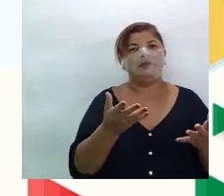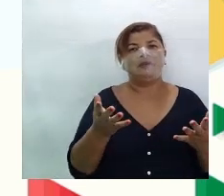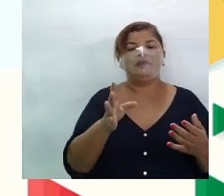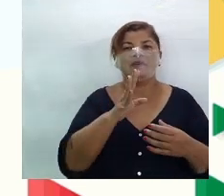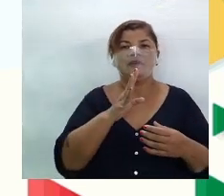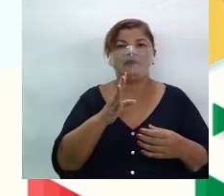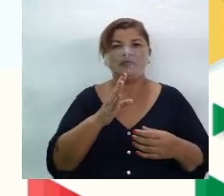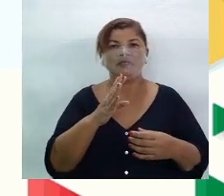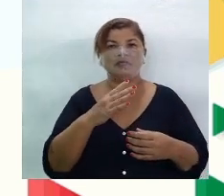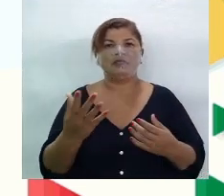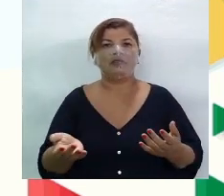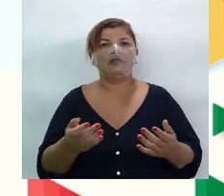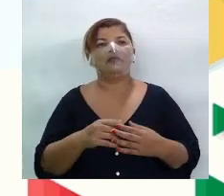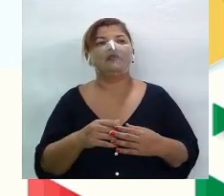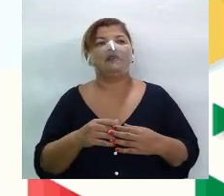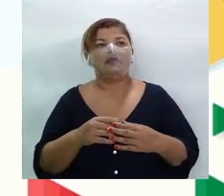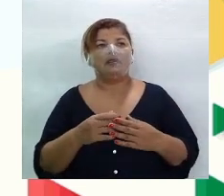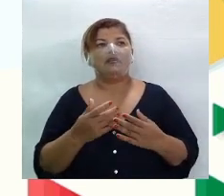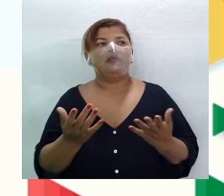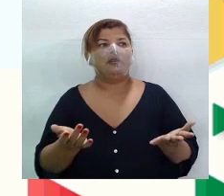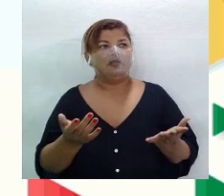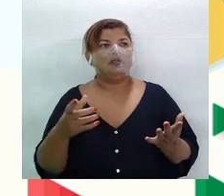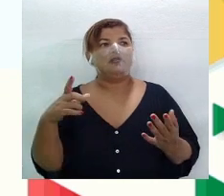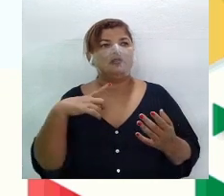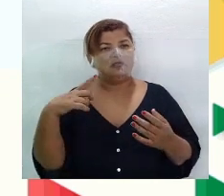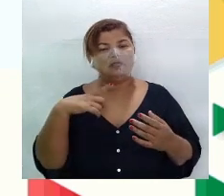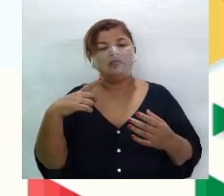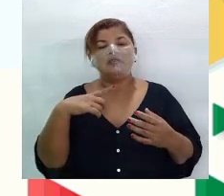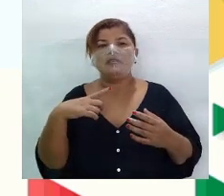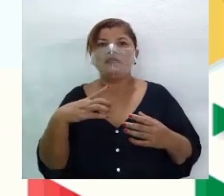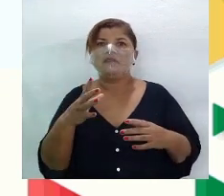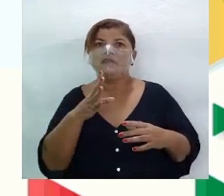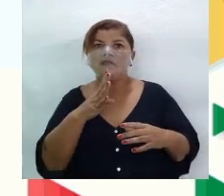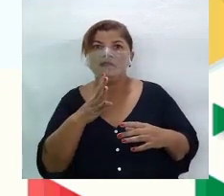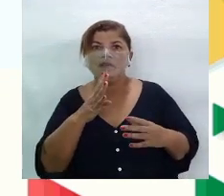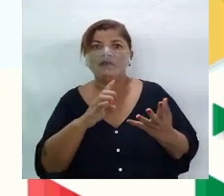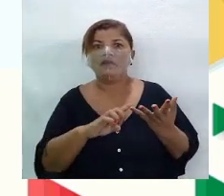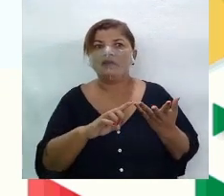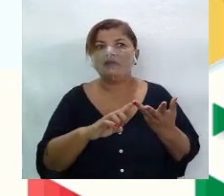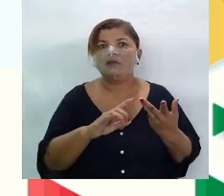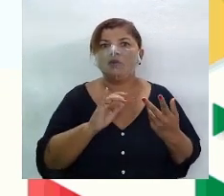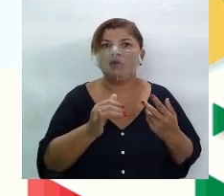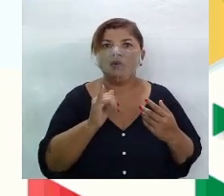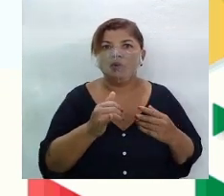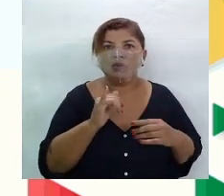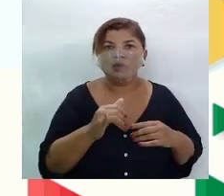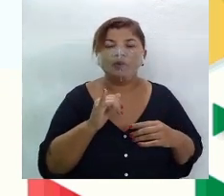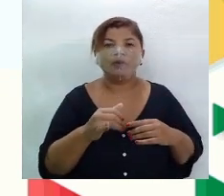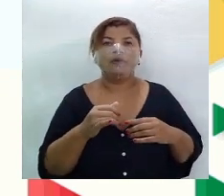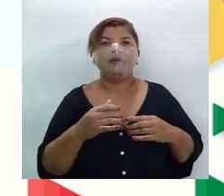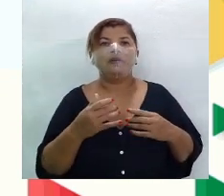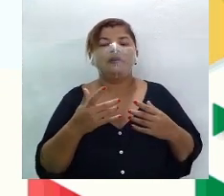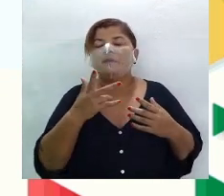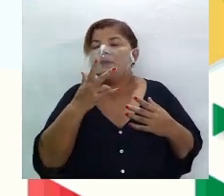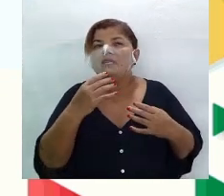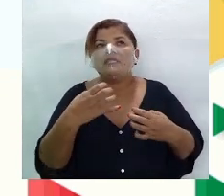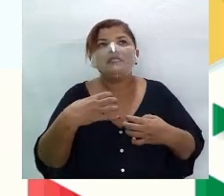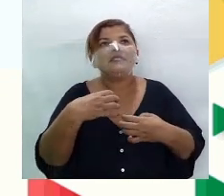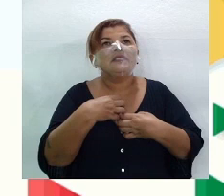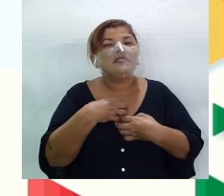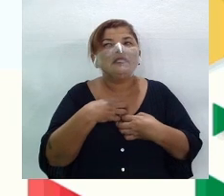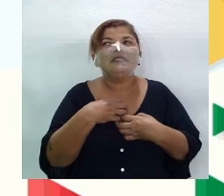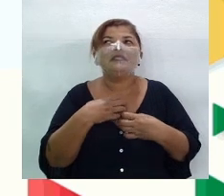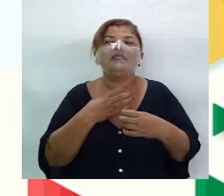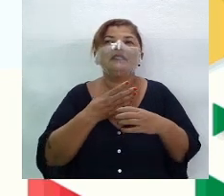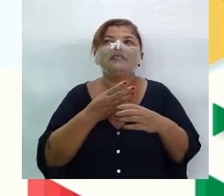assim, a obra Assombração do Recife Velho realmente é isso. À medida que você vai lendo cada conto, você vai ser projetado para um determinado